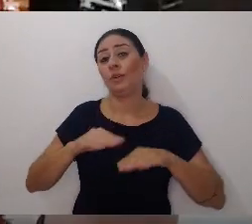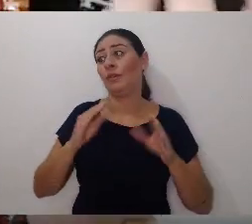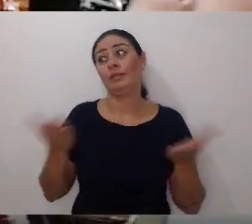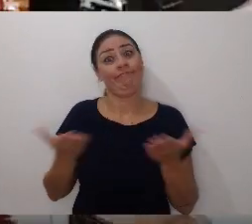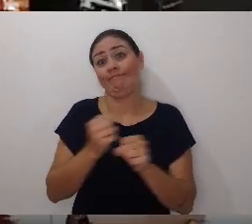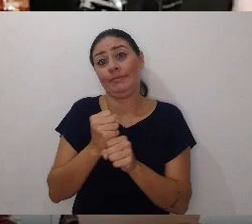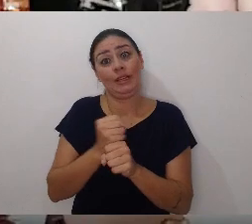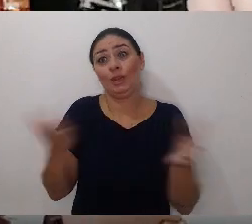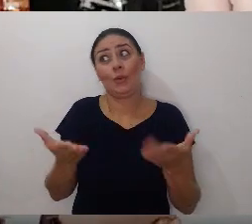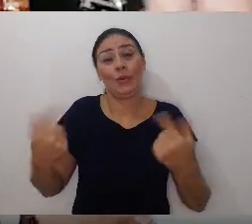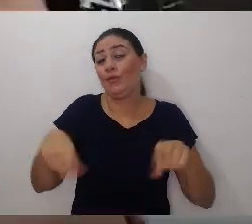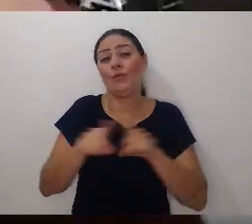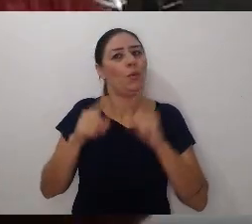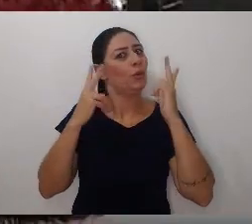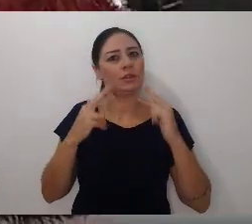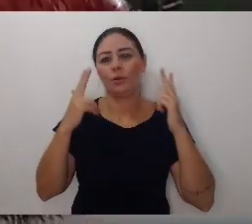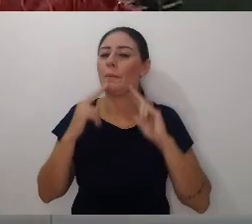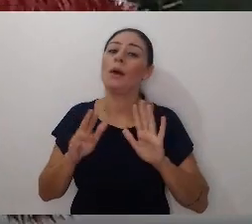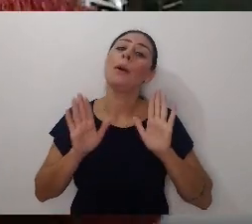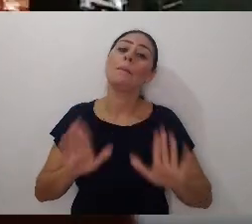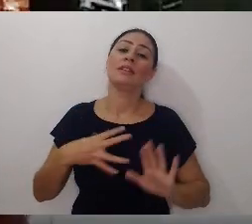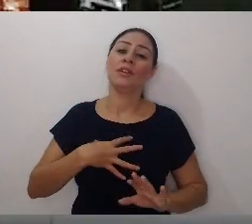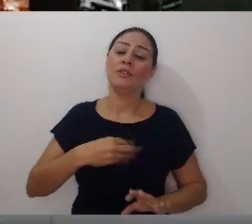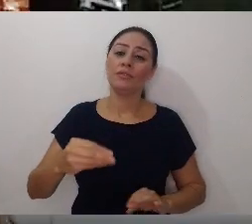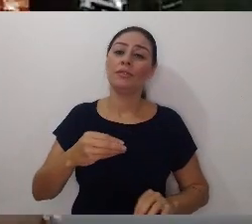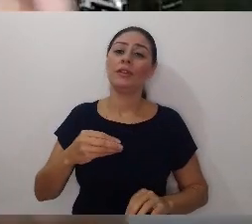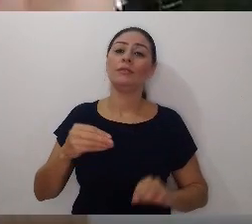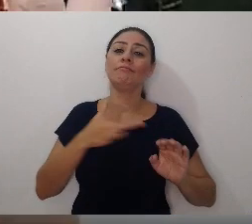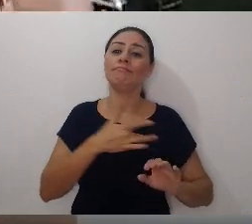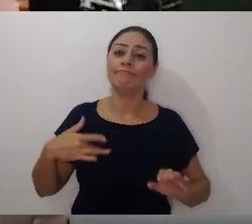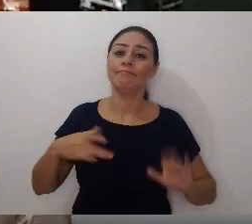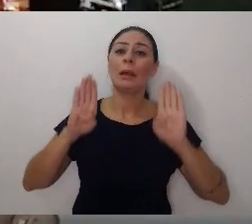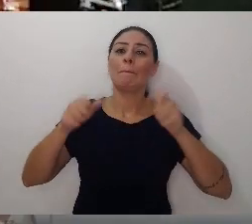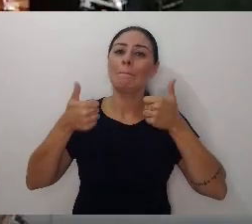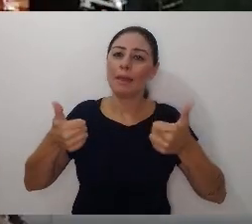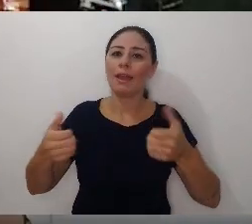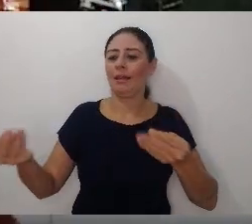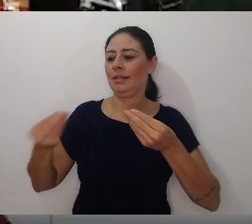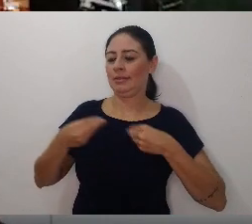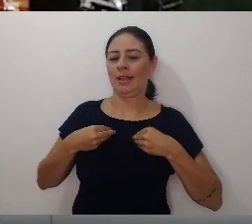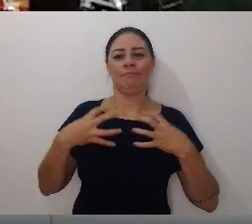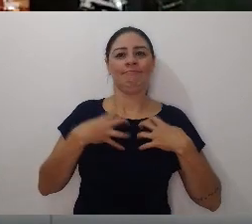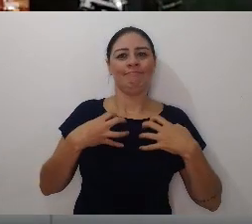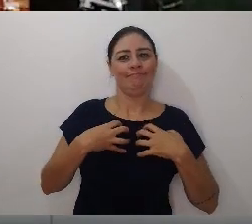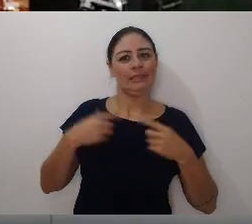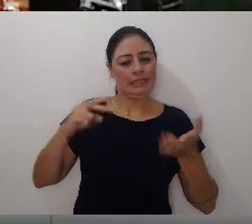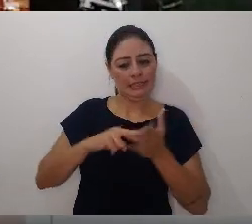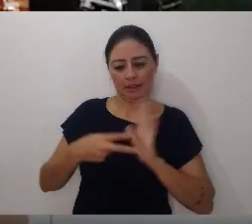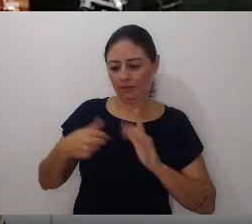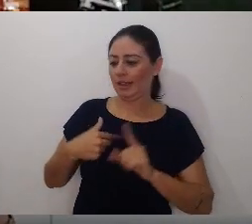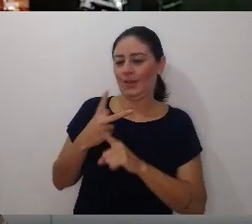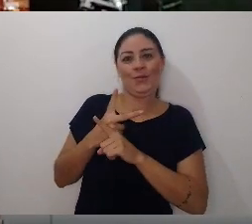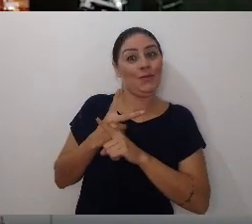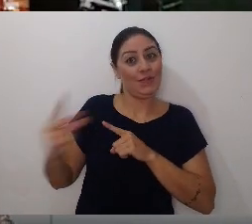voltar às aulas, e mesmo que não volte esse ano totalmente normal, mas os nossos filhos estarem bem nos